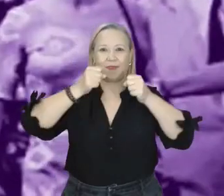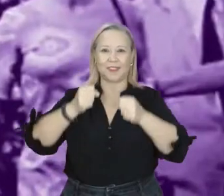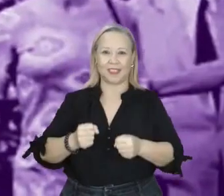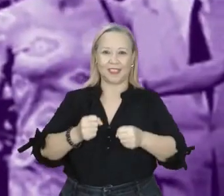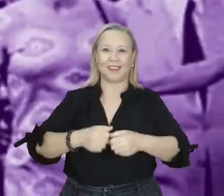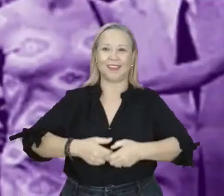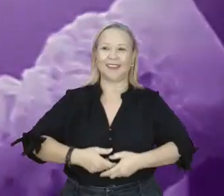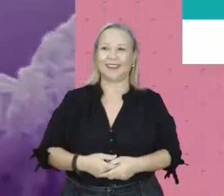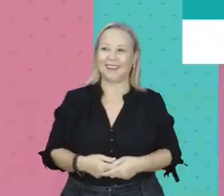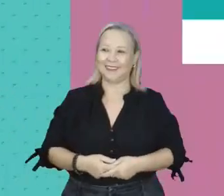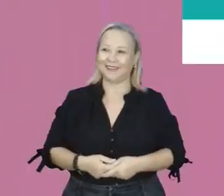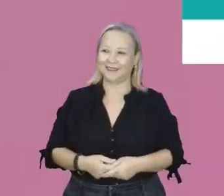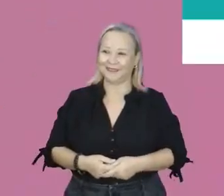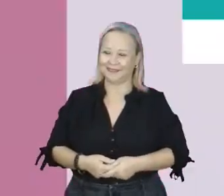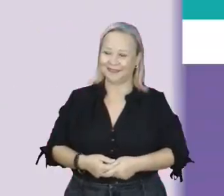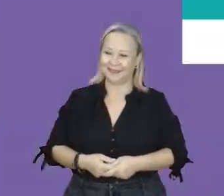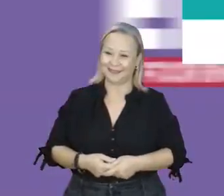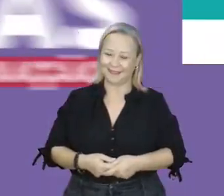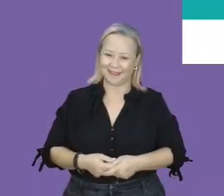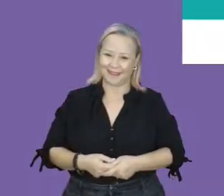de poder.